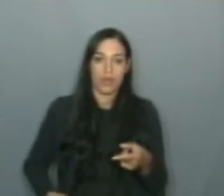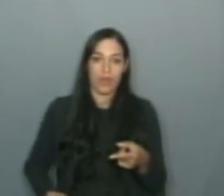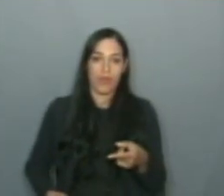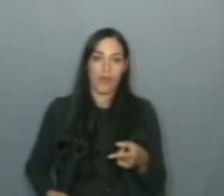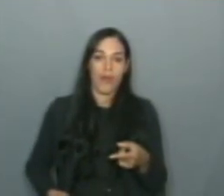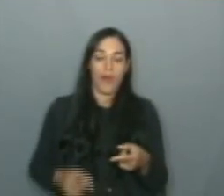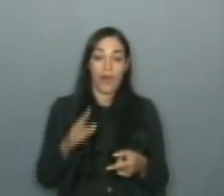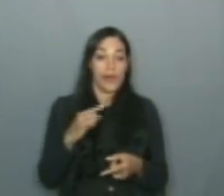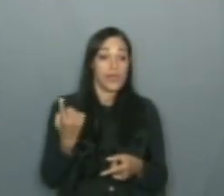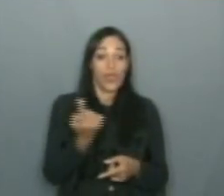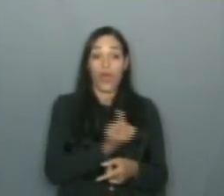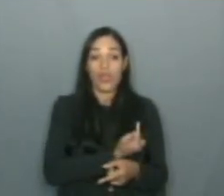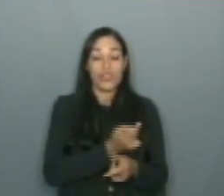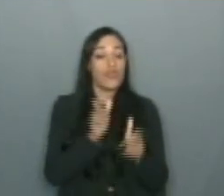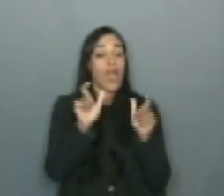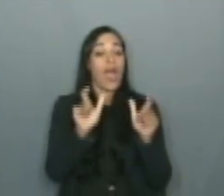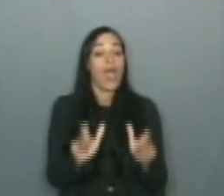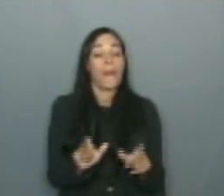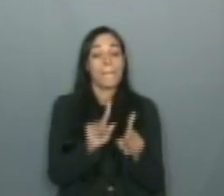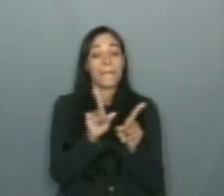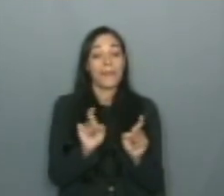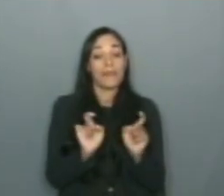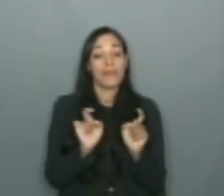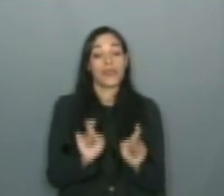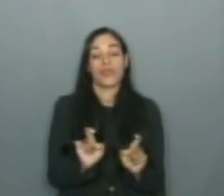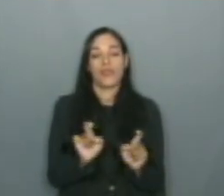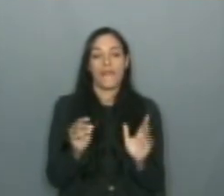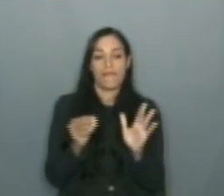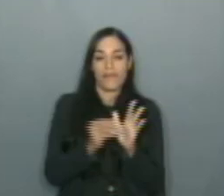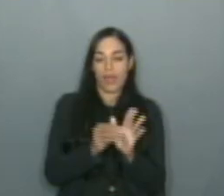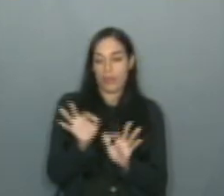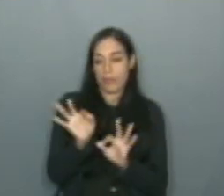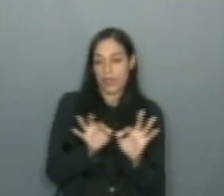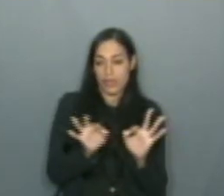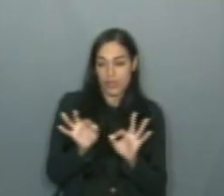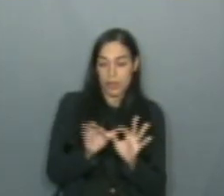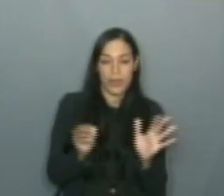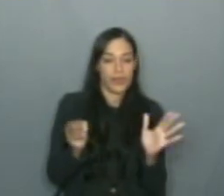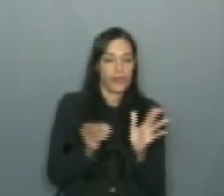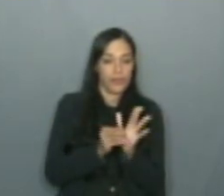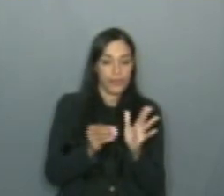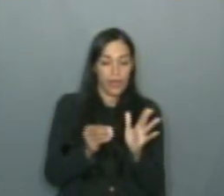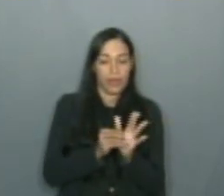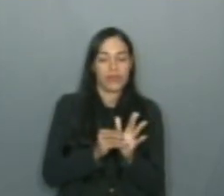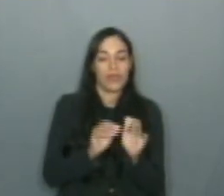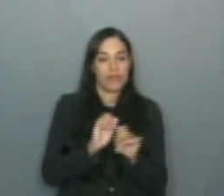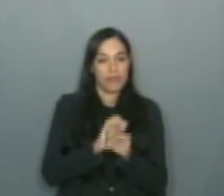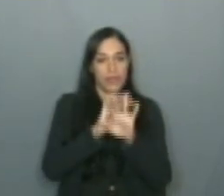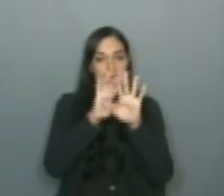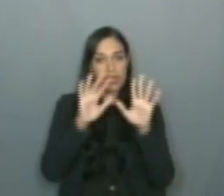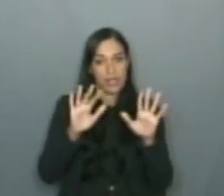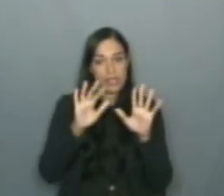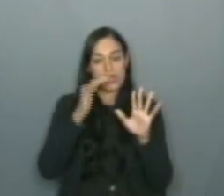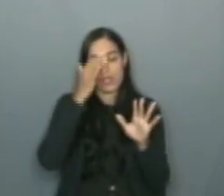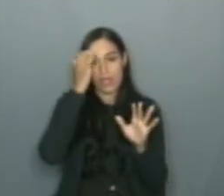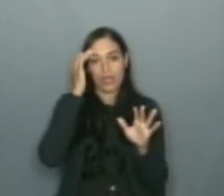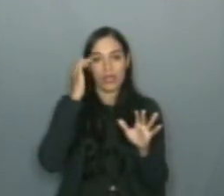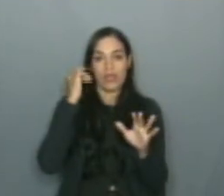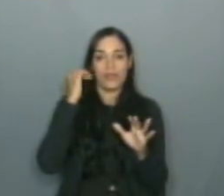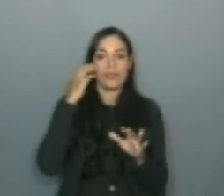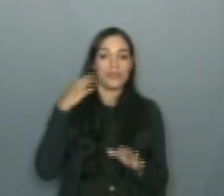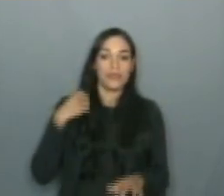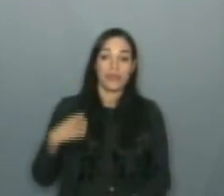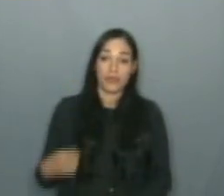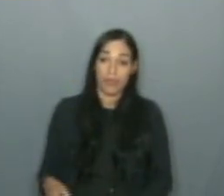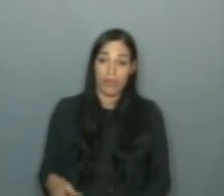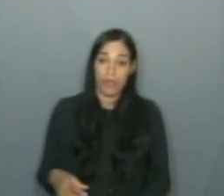Aonde nós vamos parar? Falta planejamento, falta transparência. E às vezes nem é tão